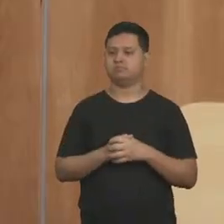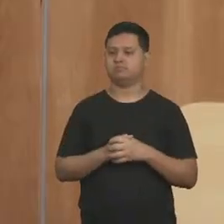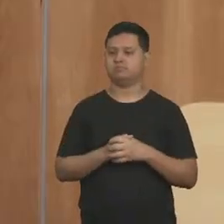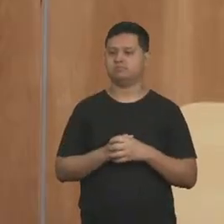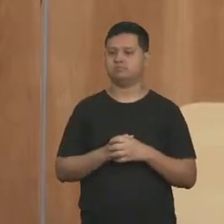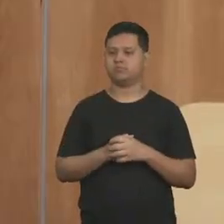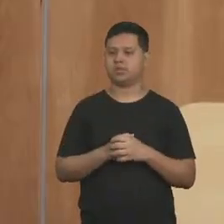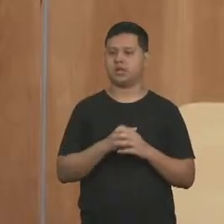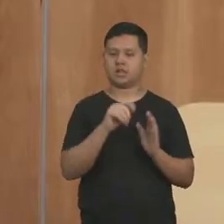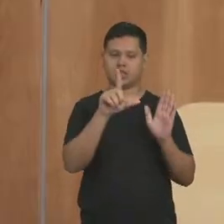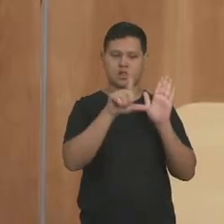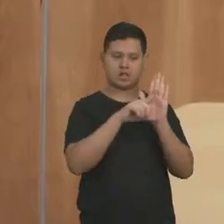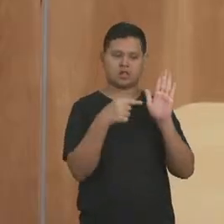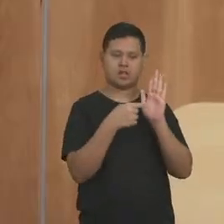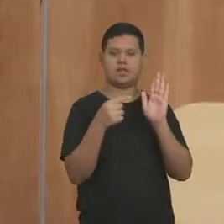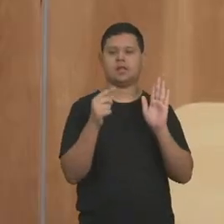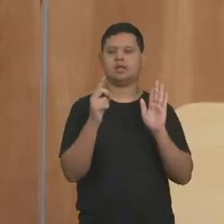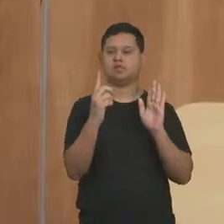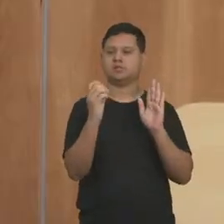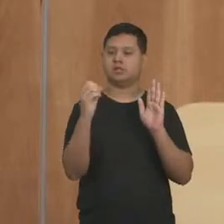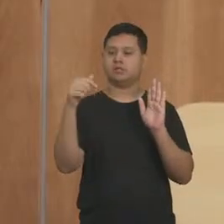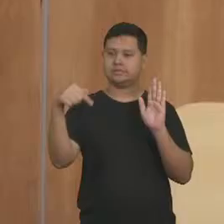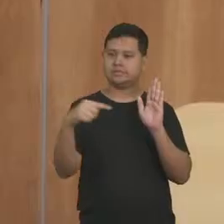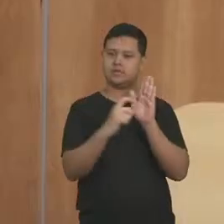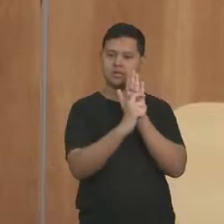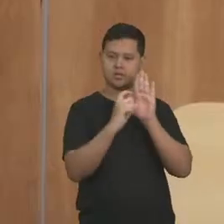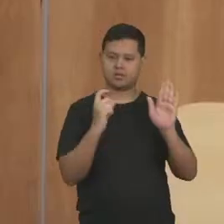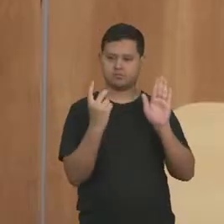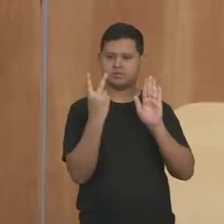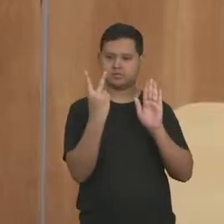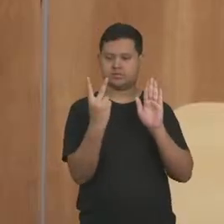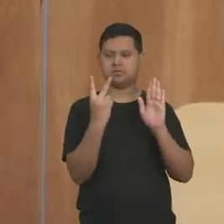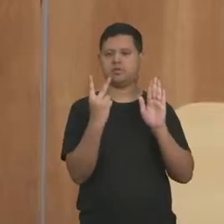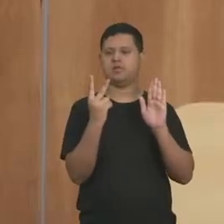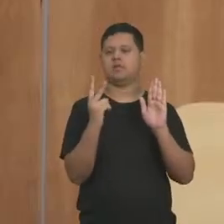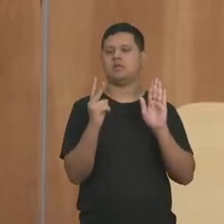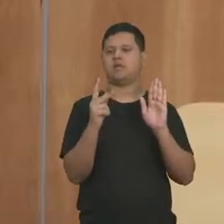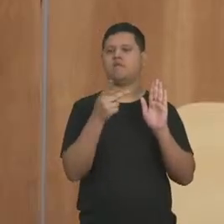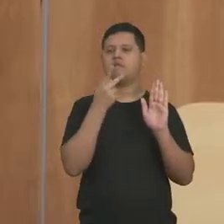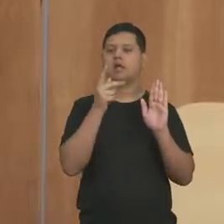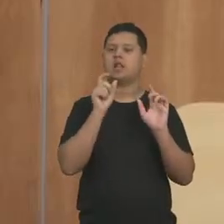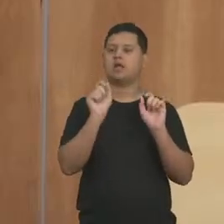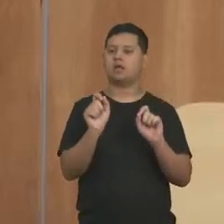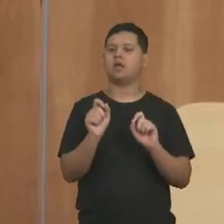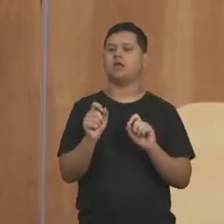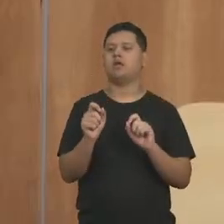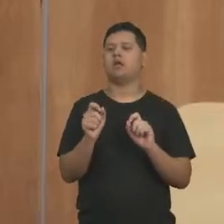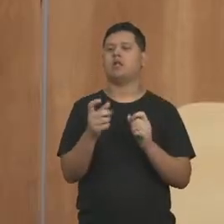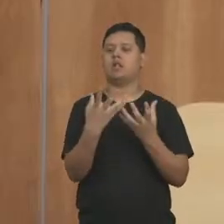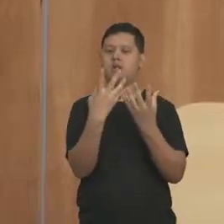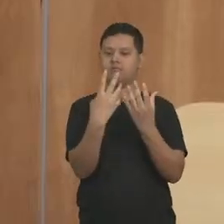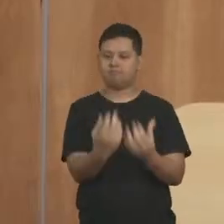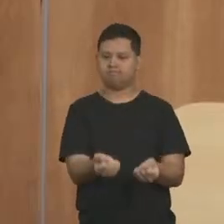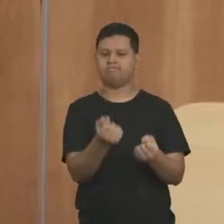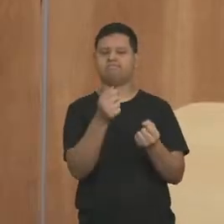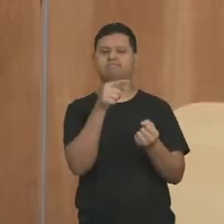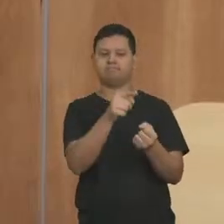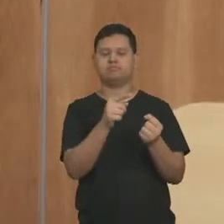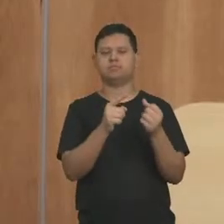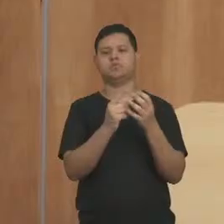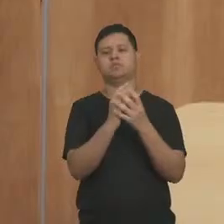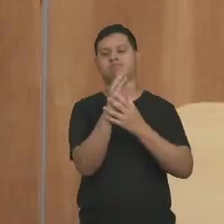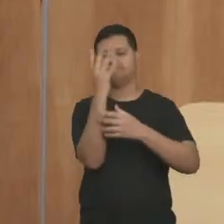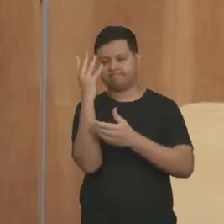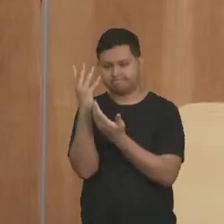A Lei Complementar 107, no seu artigo 2º, diz: são atribuições do Conselho Municipal do Meio